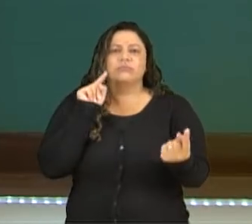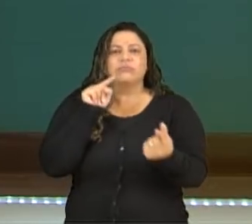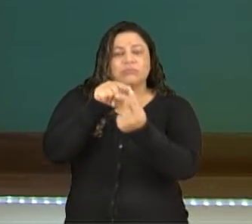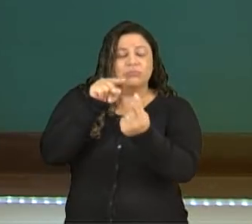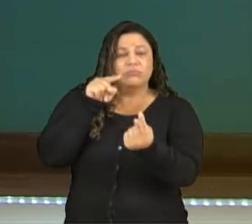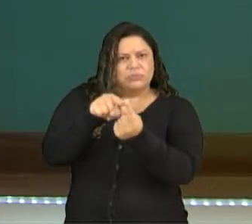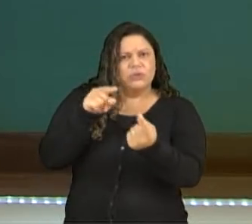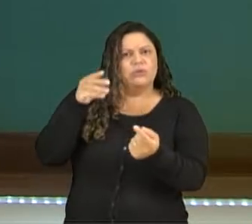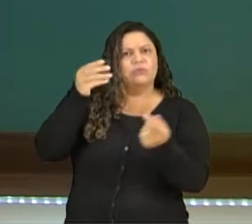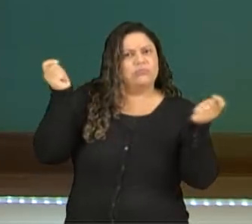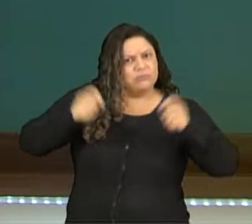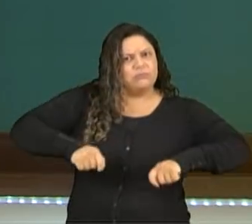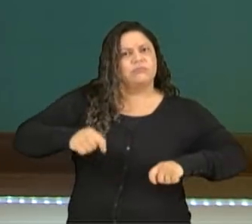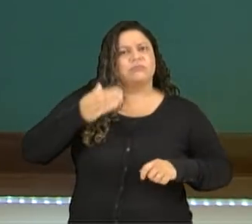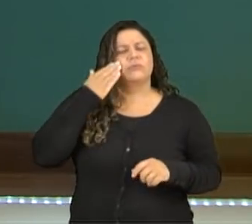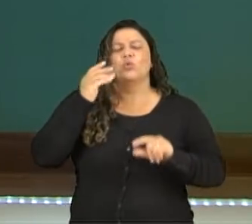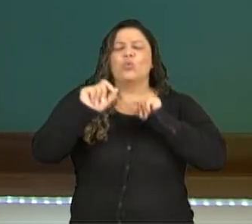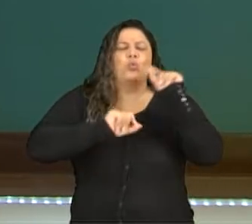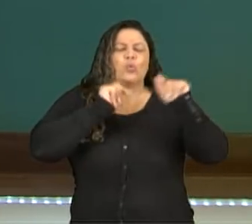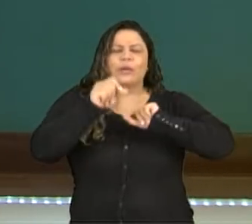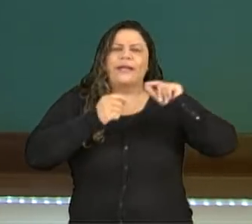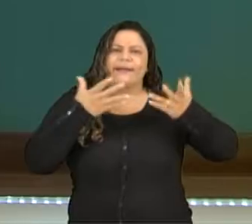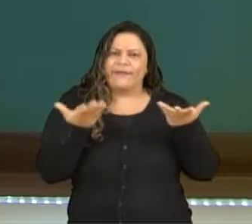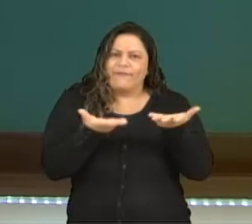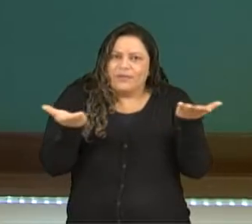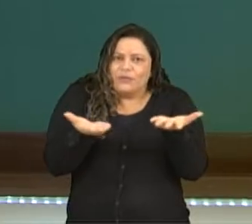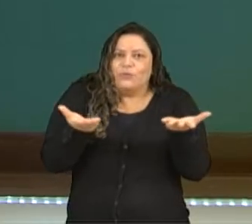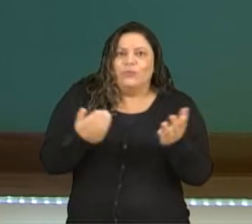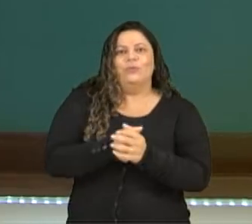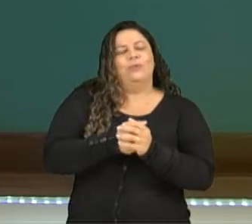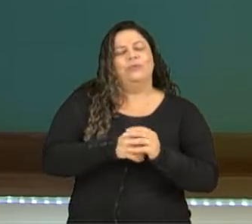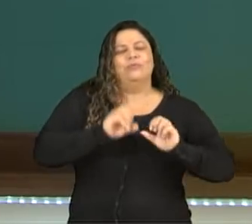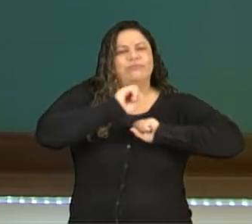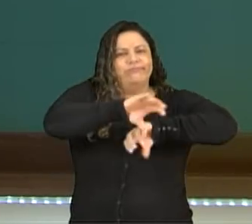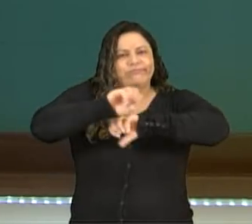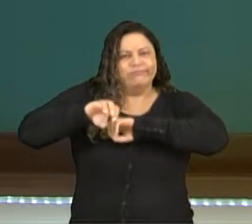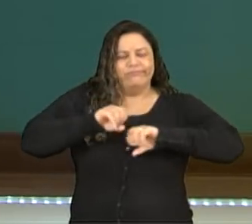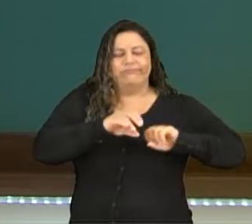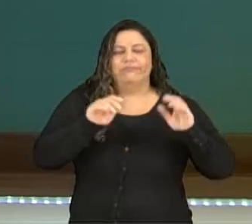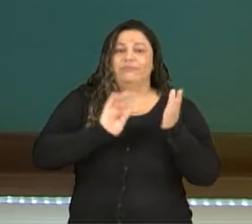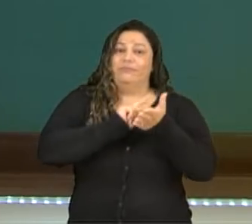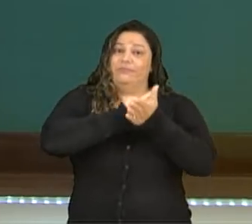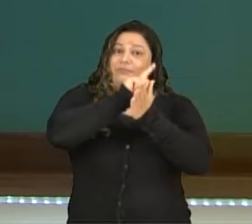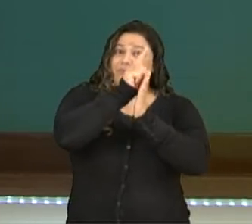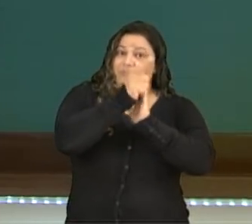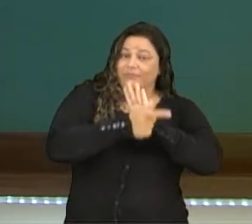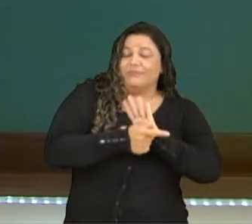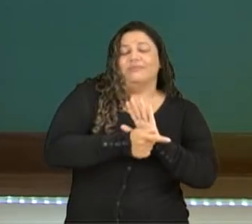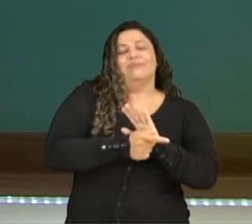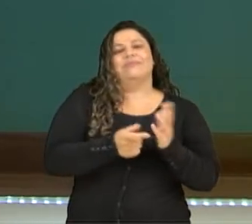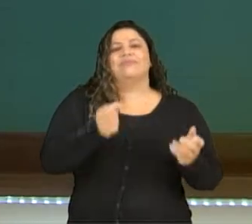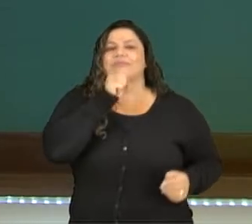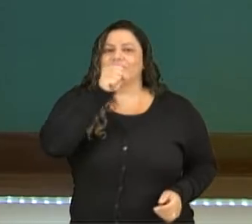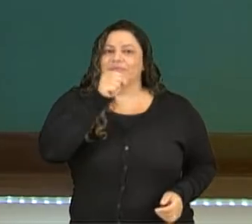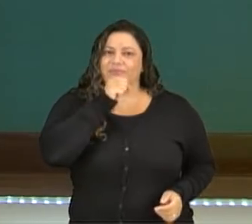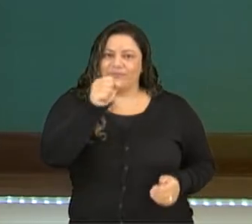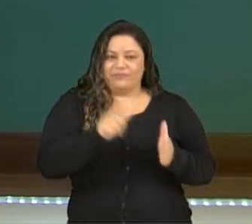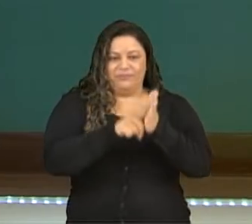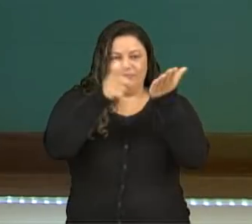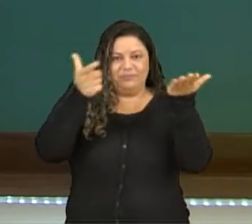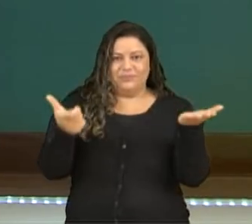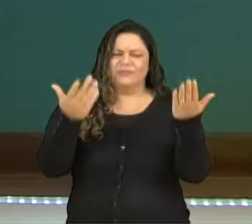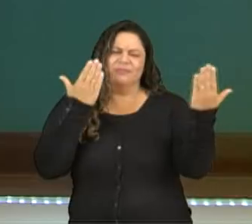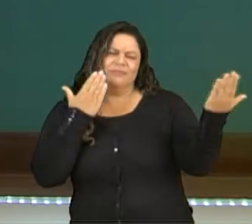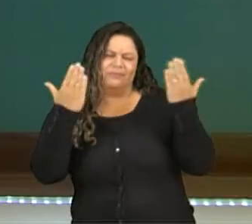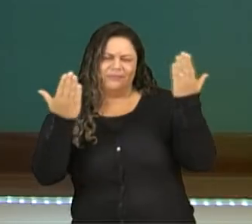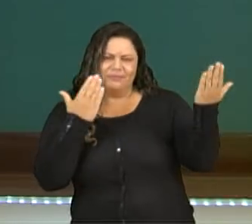noção do que a gente vai trabalhar nesta aula de hoje, que é sobre os gêneros textuais jornalísticos, e a gente fará uma comparação entre